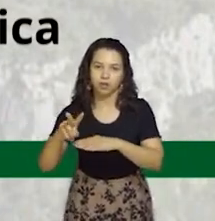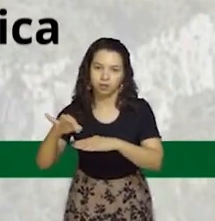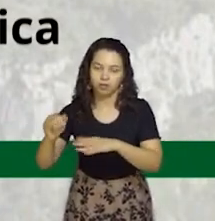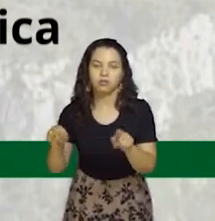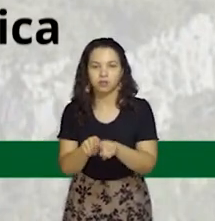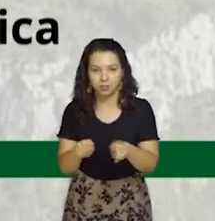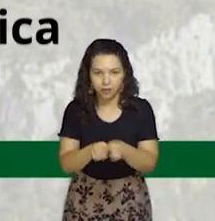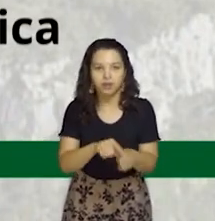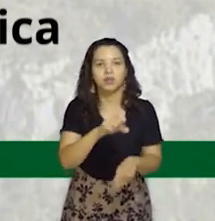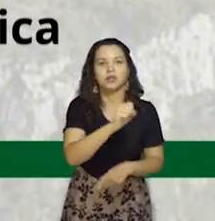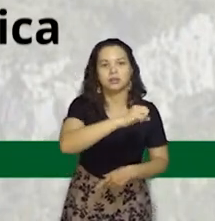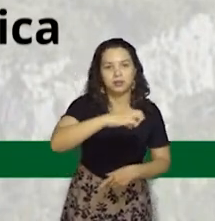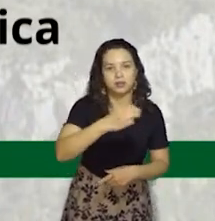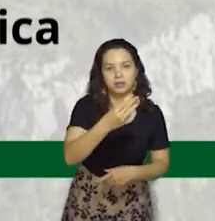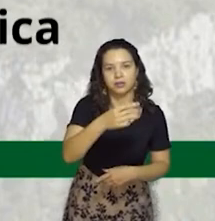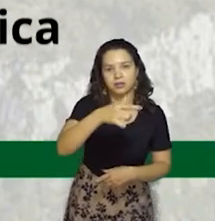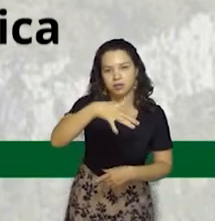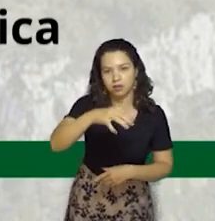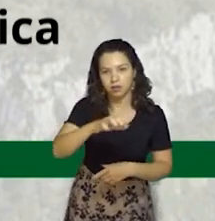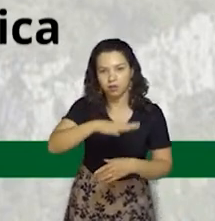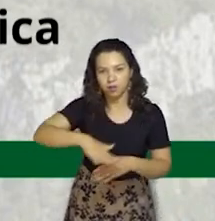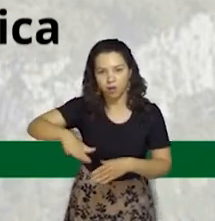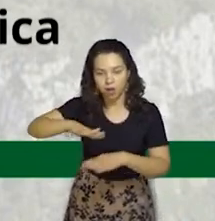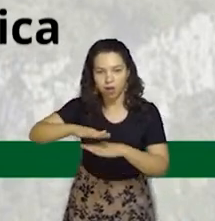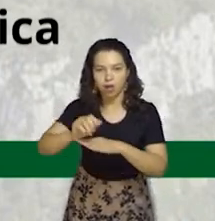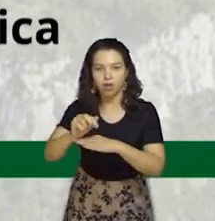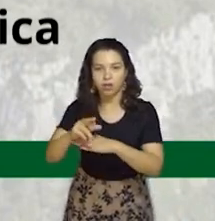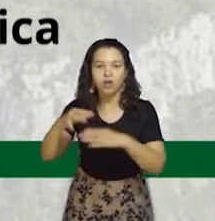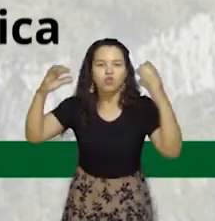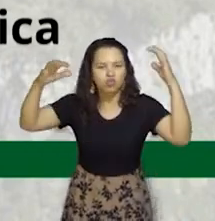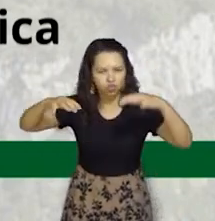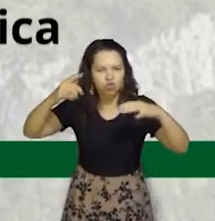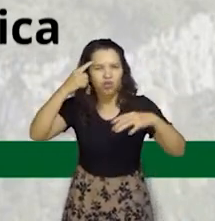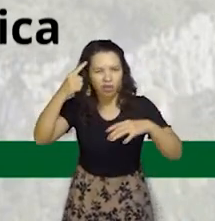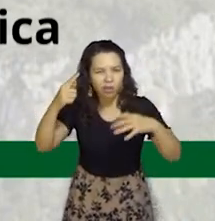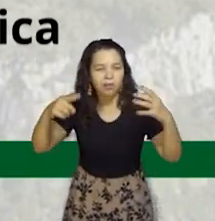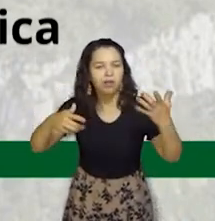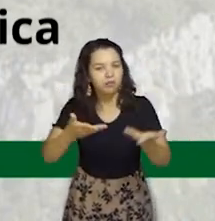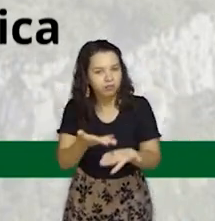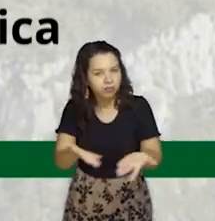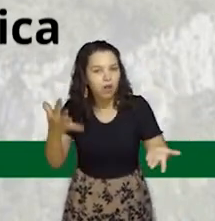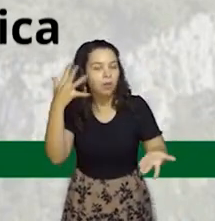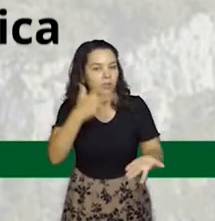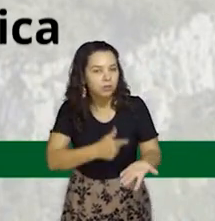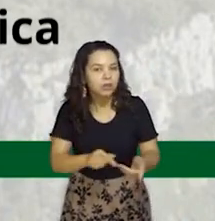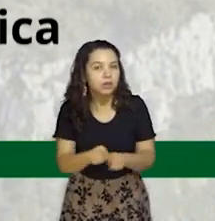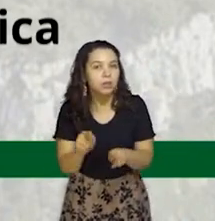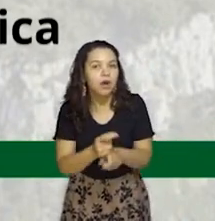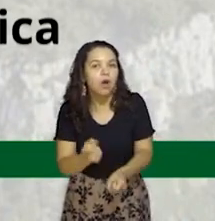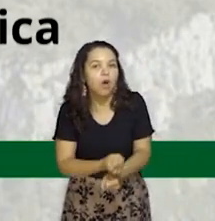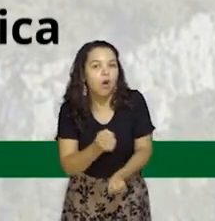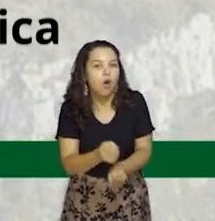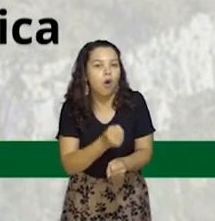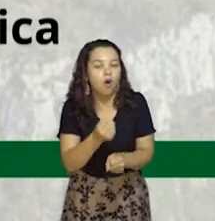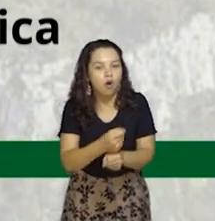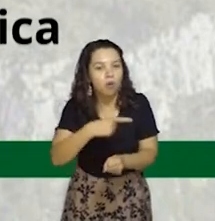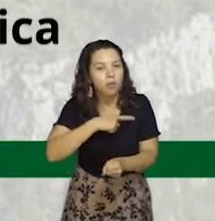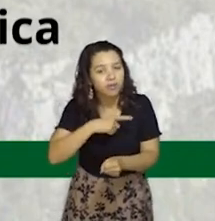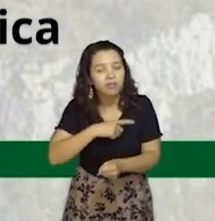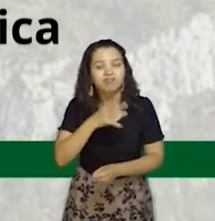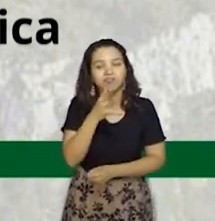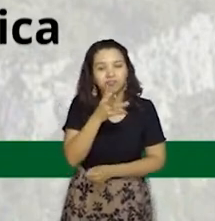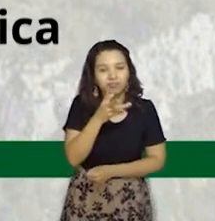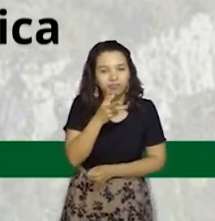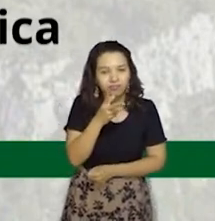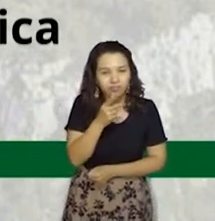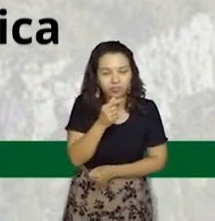foram catástrofes das chuvas de outubro. E nós temos as obras que estão andando de maneira lenta,